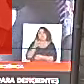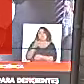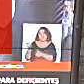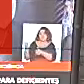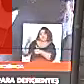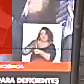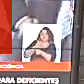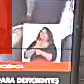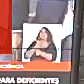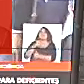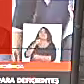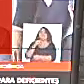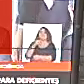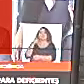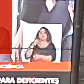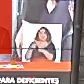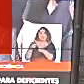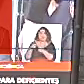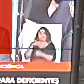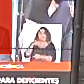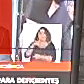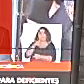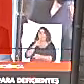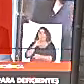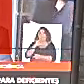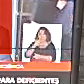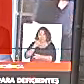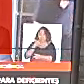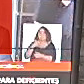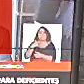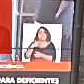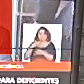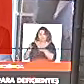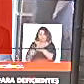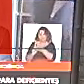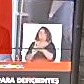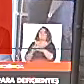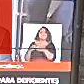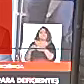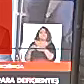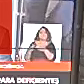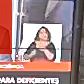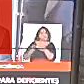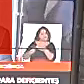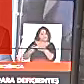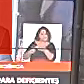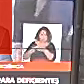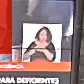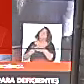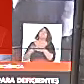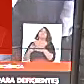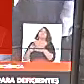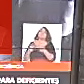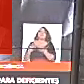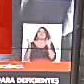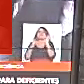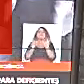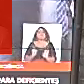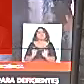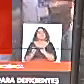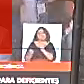a presidência, mas continuo membro titular dessa comissão e é uma alegria poder continuar aqui ao lado dos meus pares, como